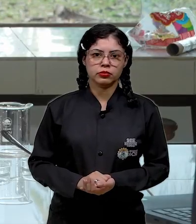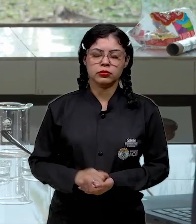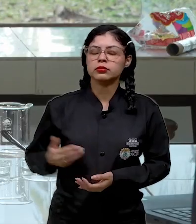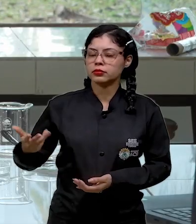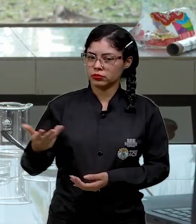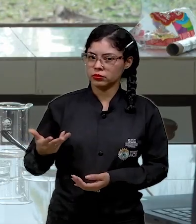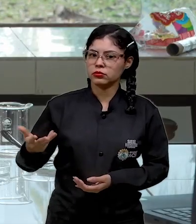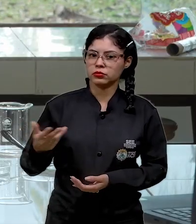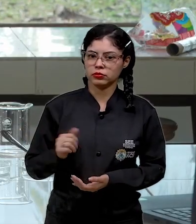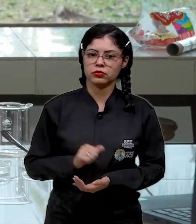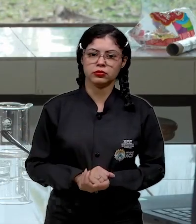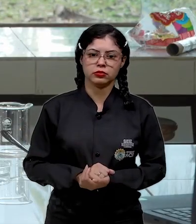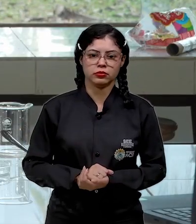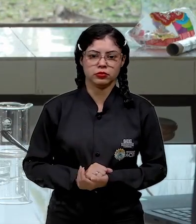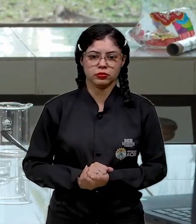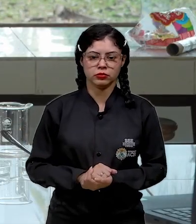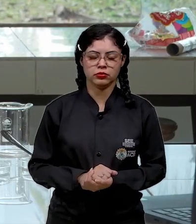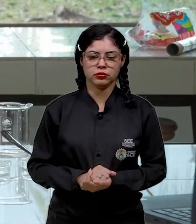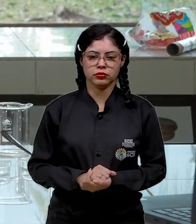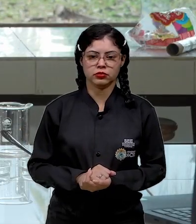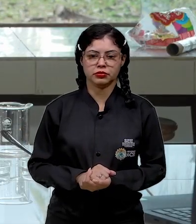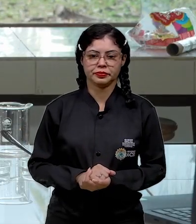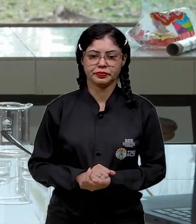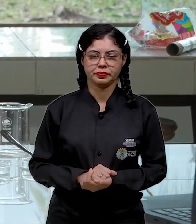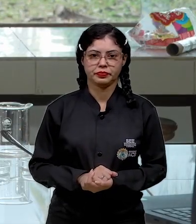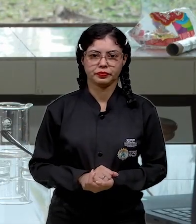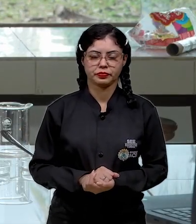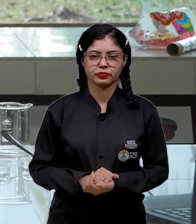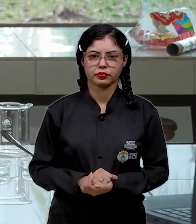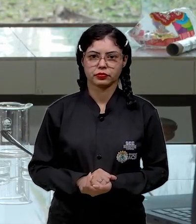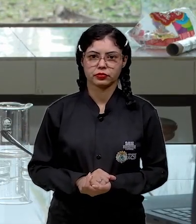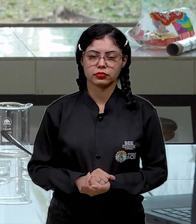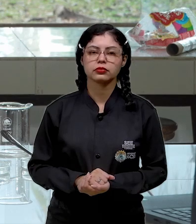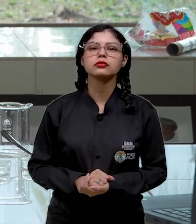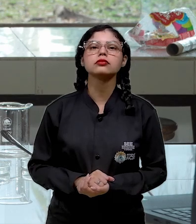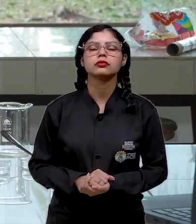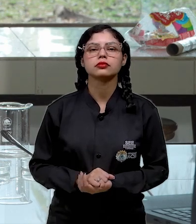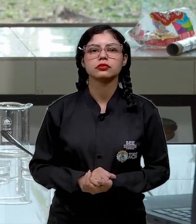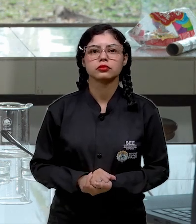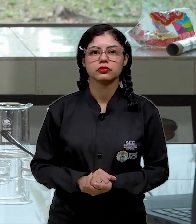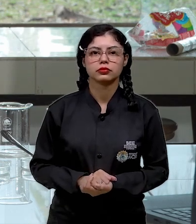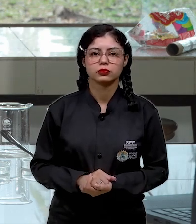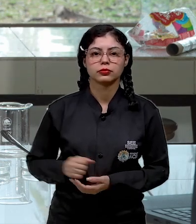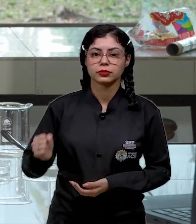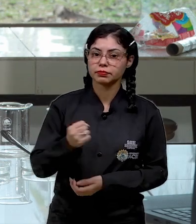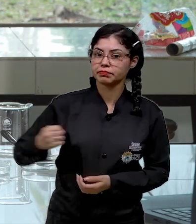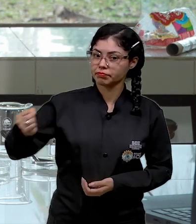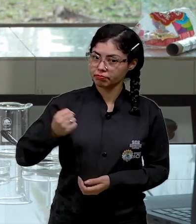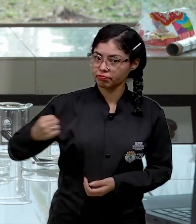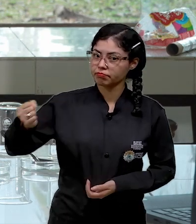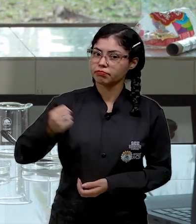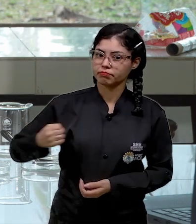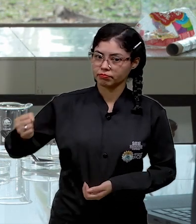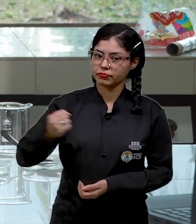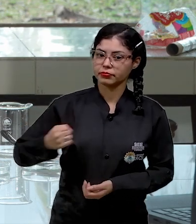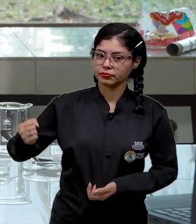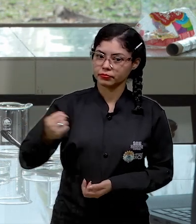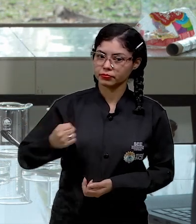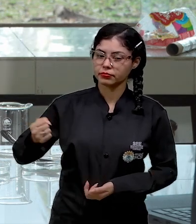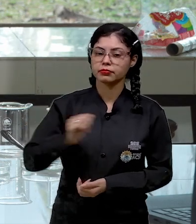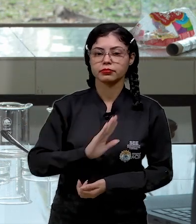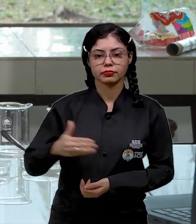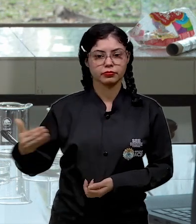básico. Então, adicionamos aí a fenolftaleína. Vamos chacoalhar aqui, ó. E quando a gente